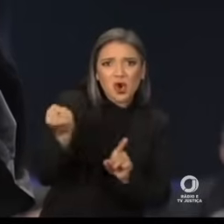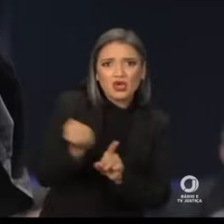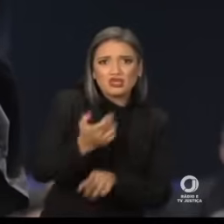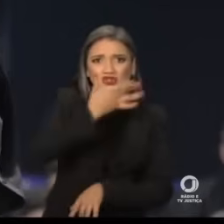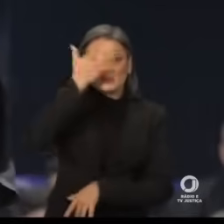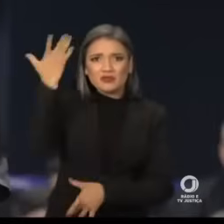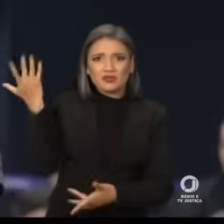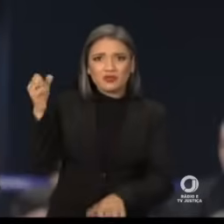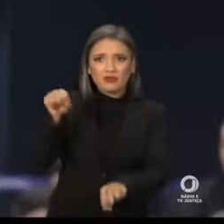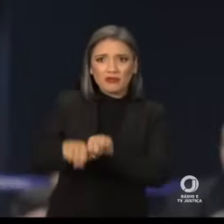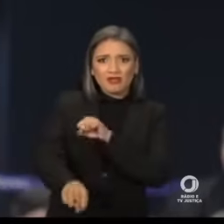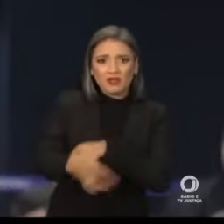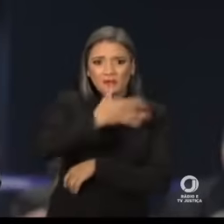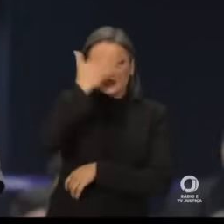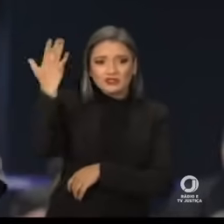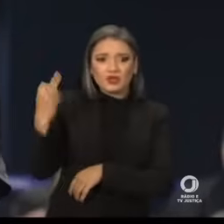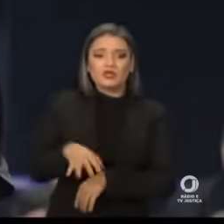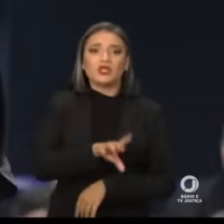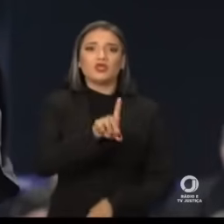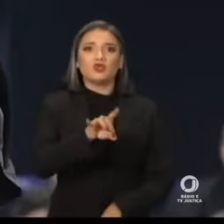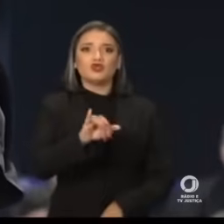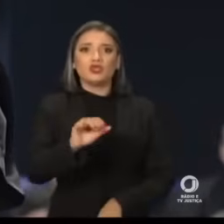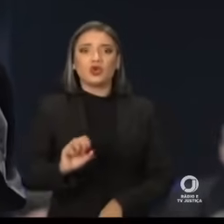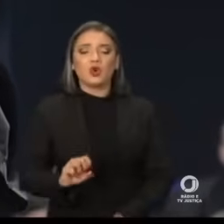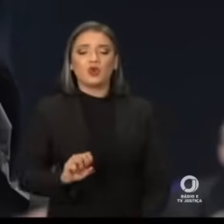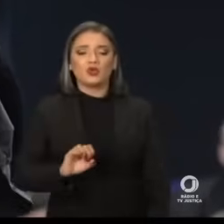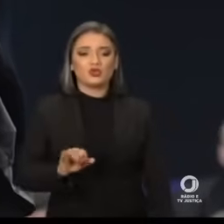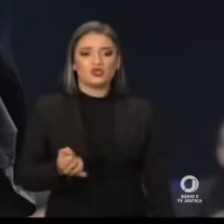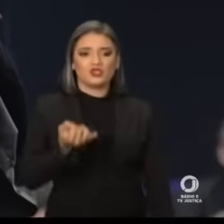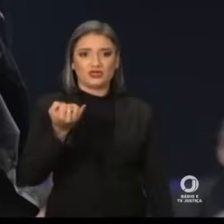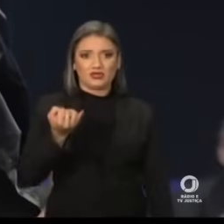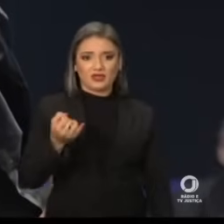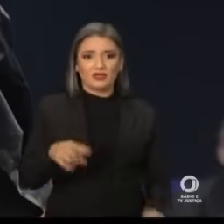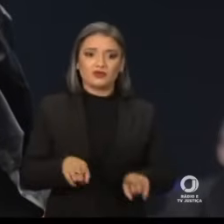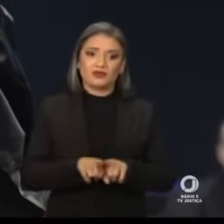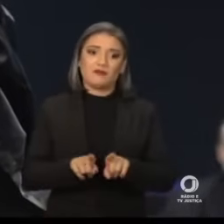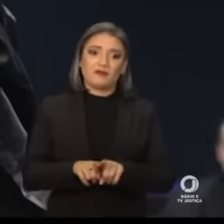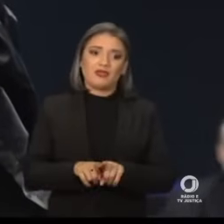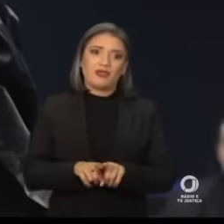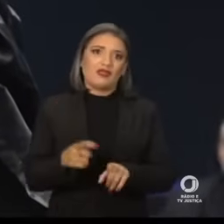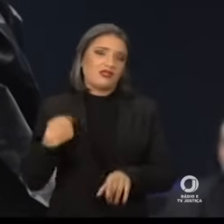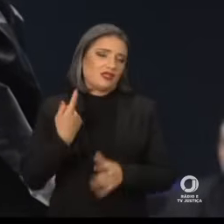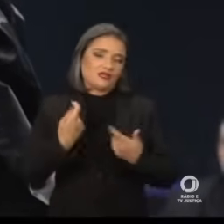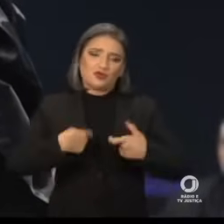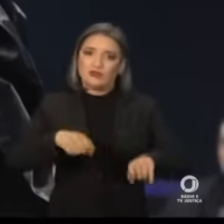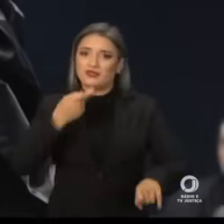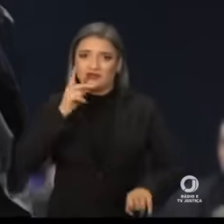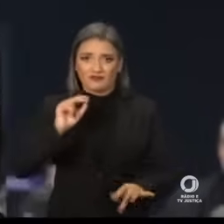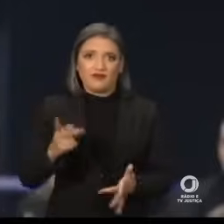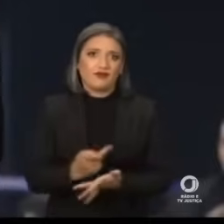pessoas, e do 8 de janeiro, que não precisamos dizer o que foi.